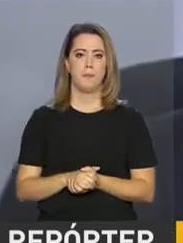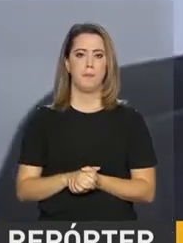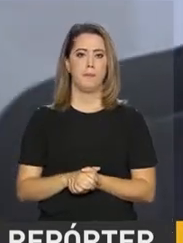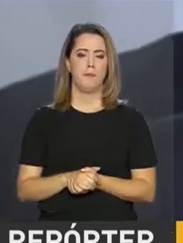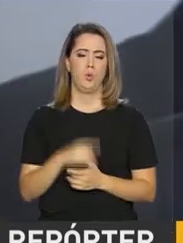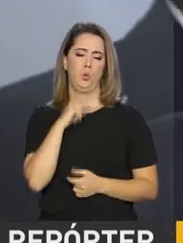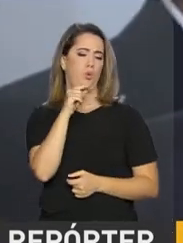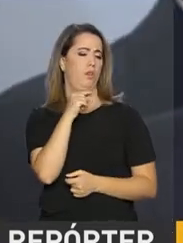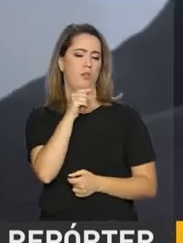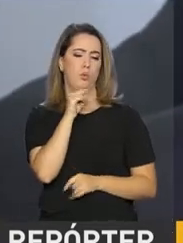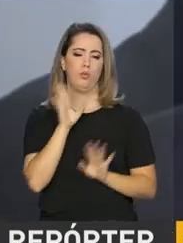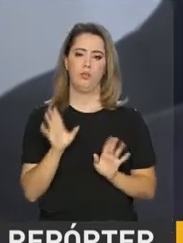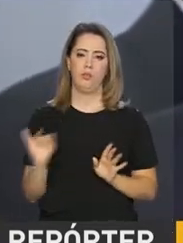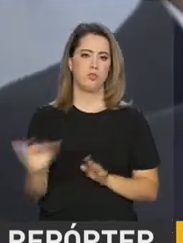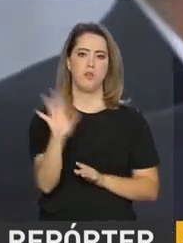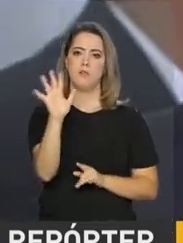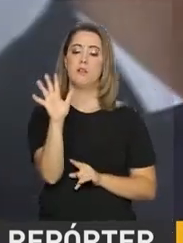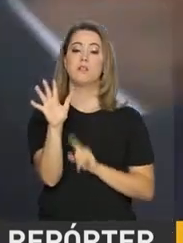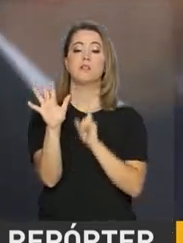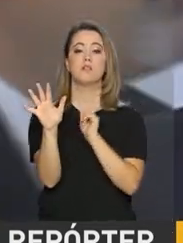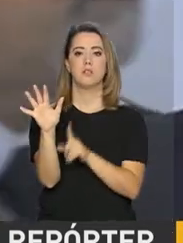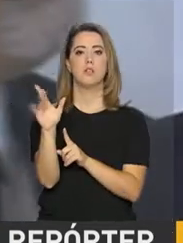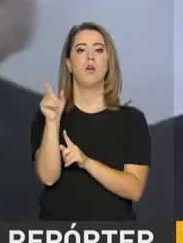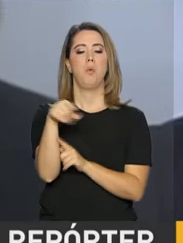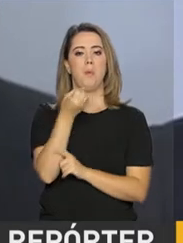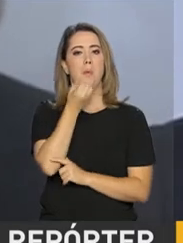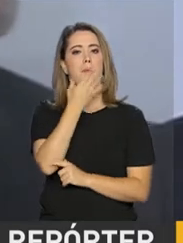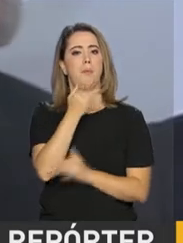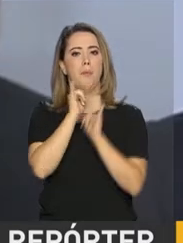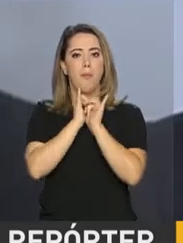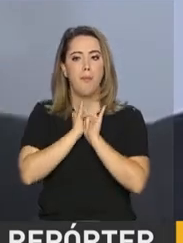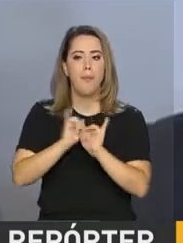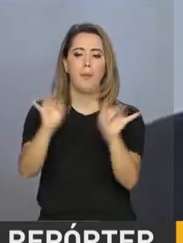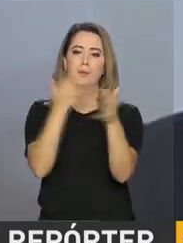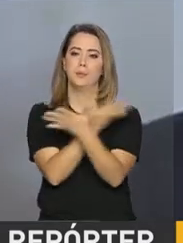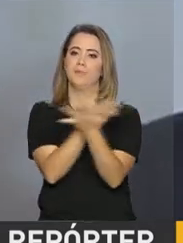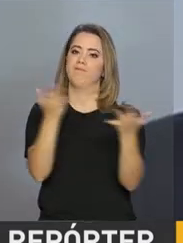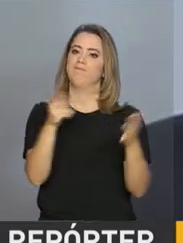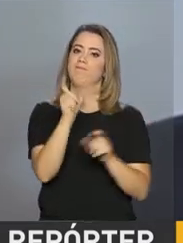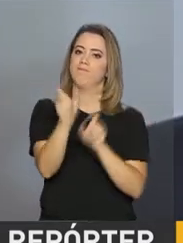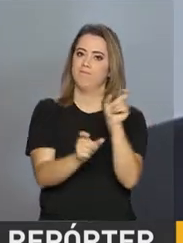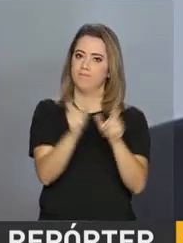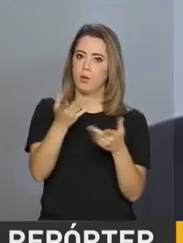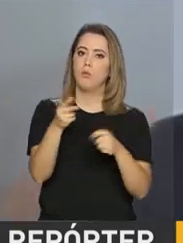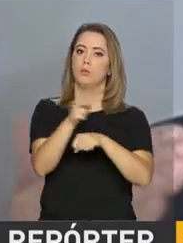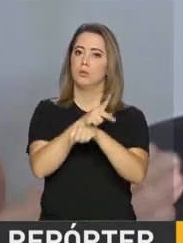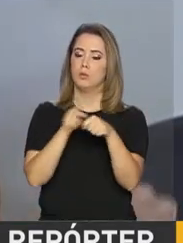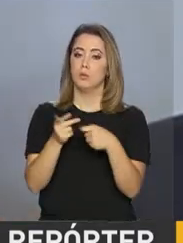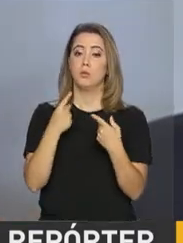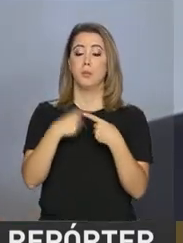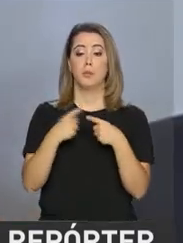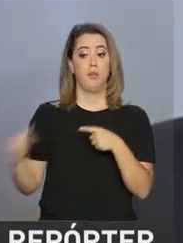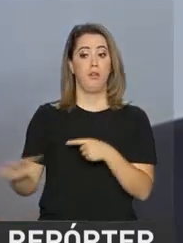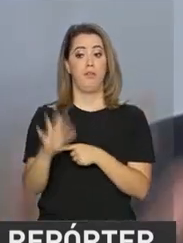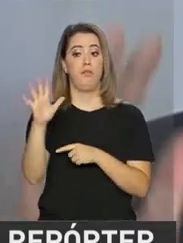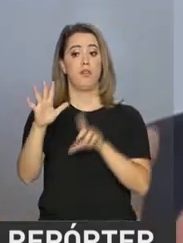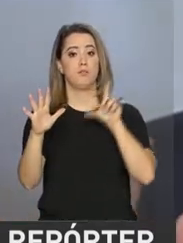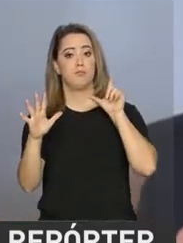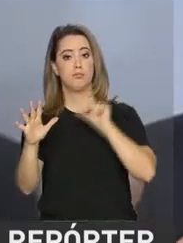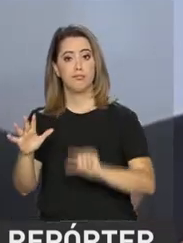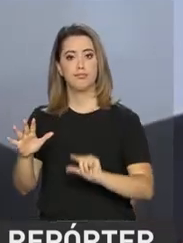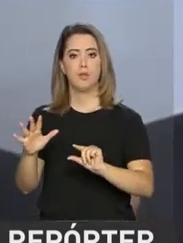os riscos de inflação são um excelente notícia para o país a não só pelo fato de que a inflação mais baixa